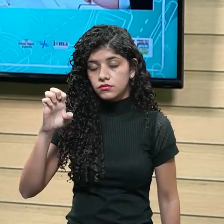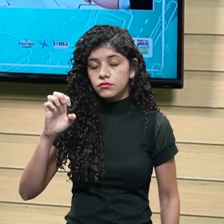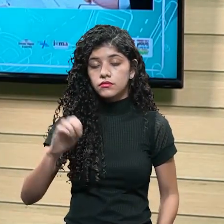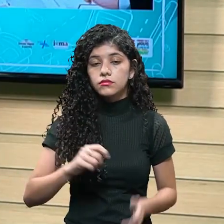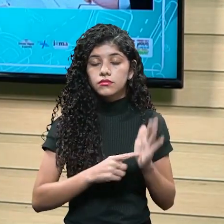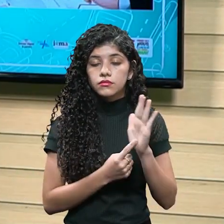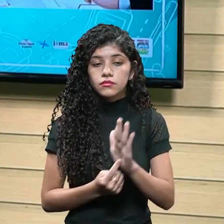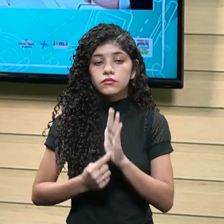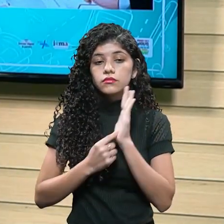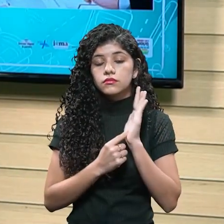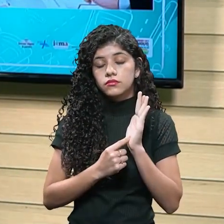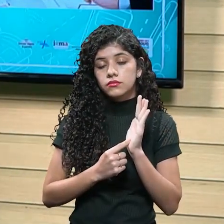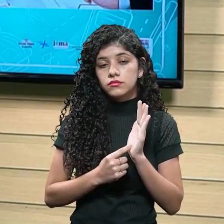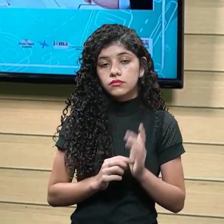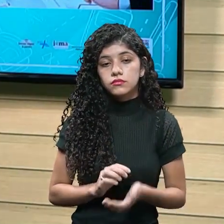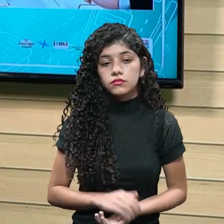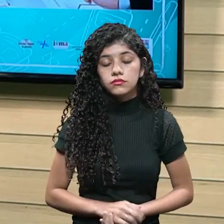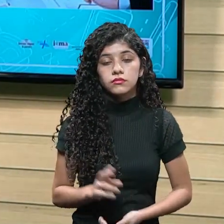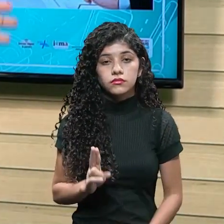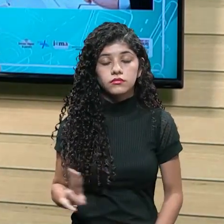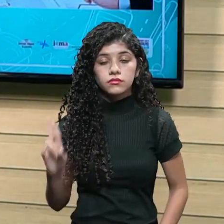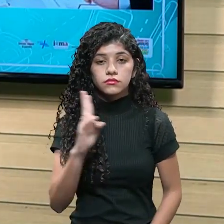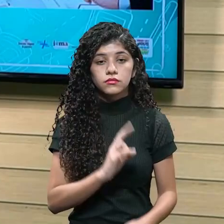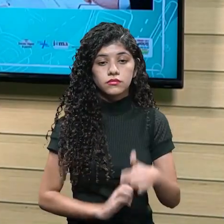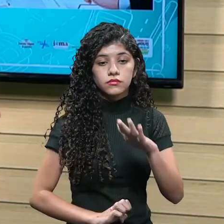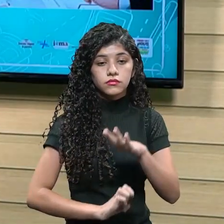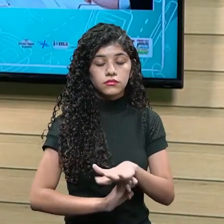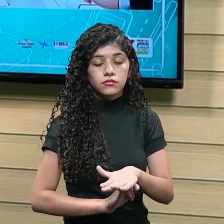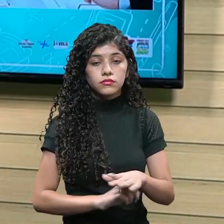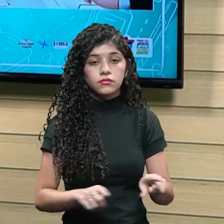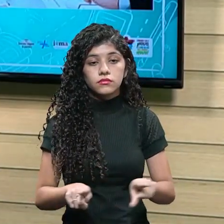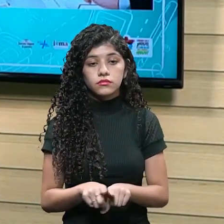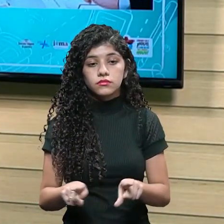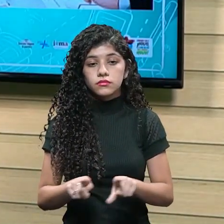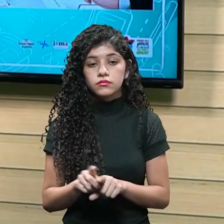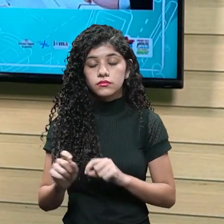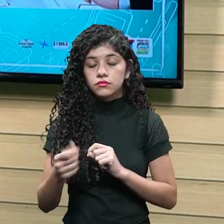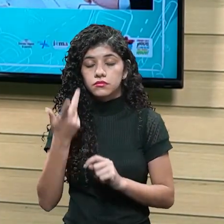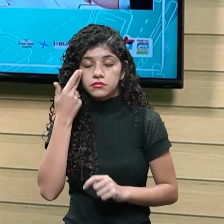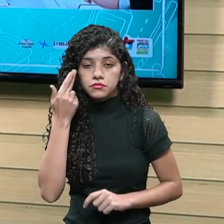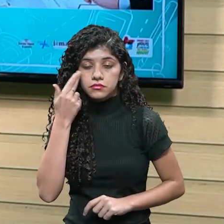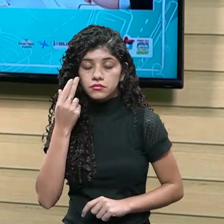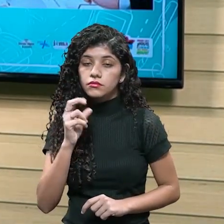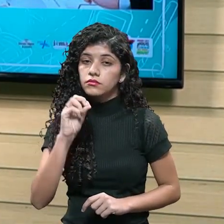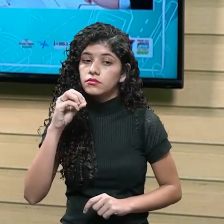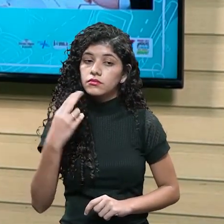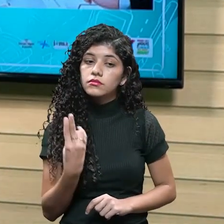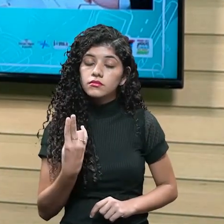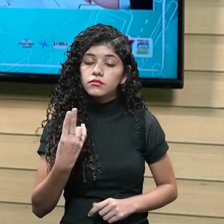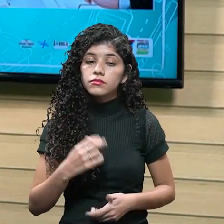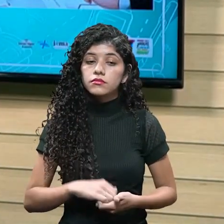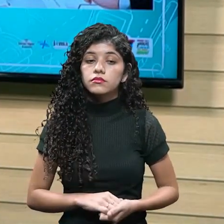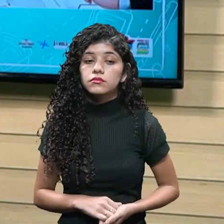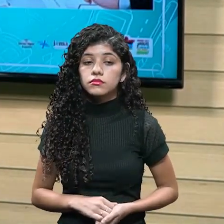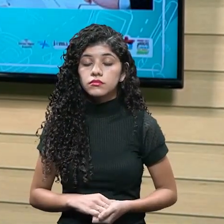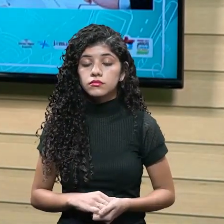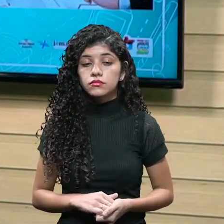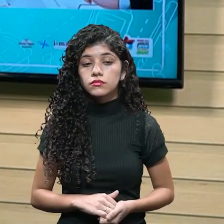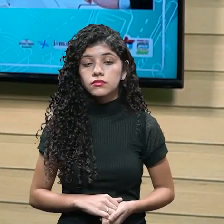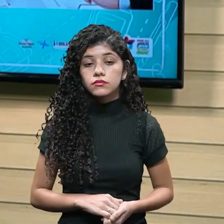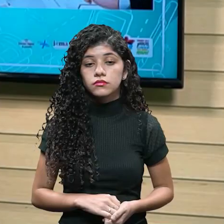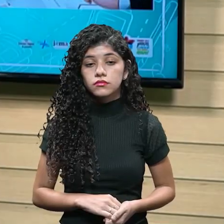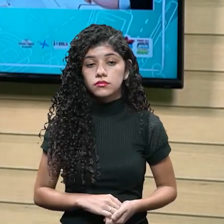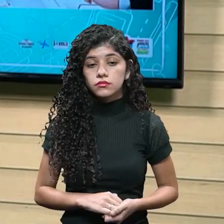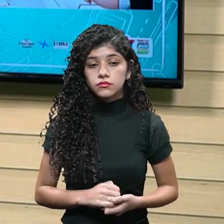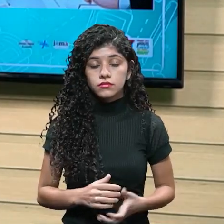resultado do exercício, que é aplicado tanto na empresa, como eu posso dizer, empresa comum, aquela empresa que lá do